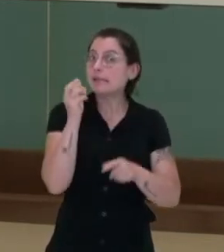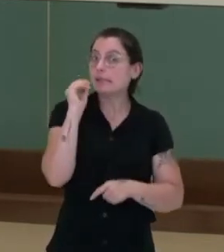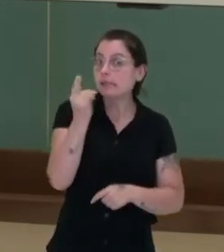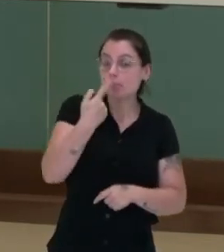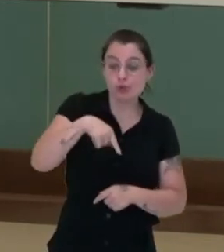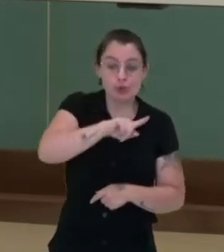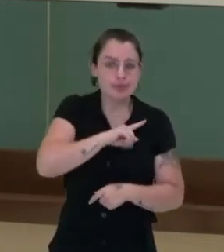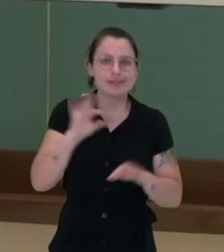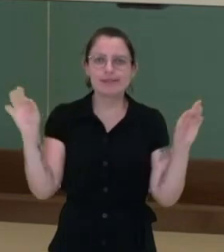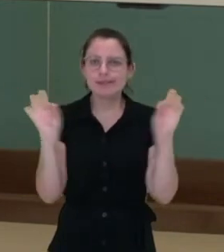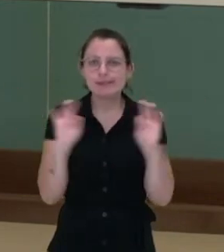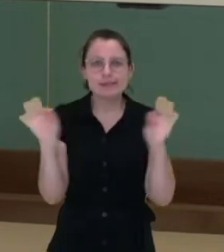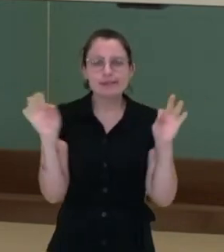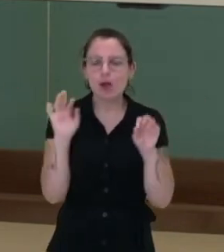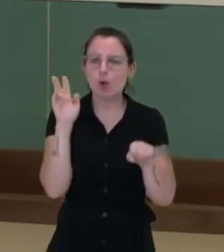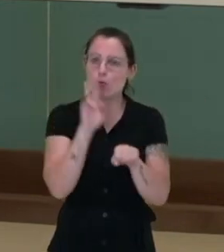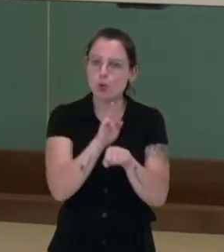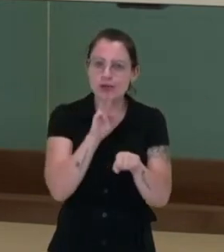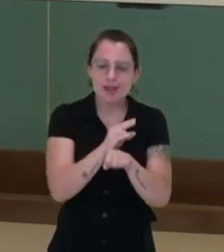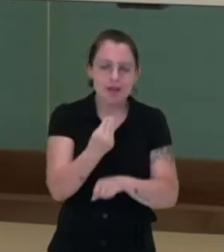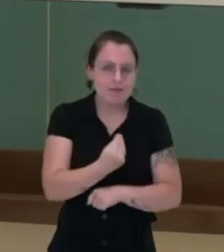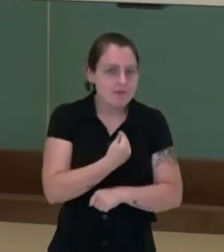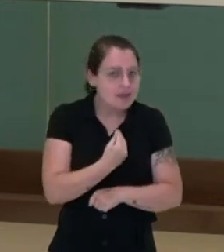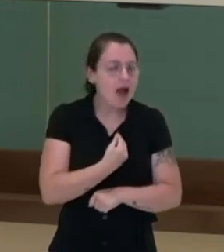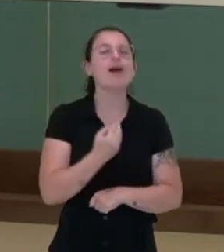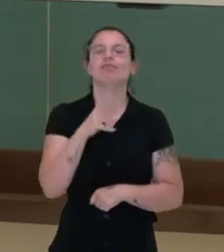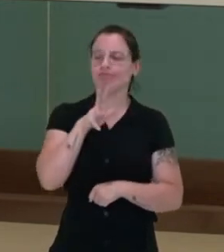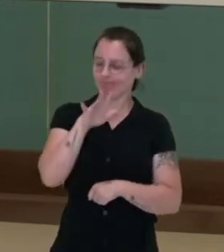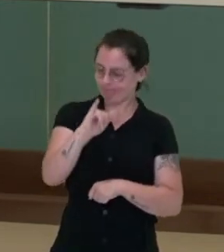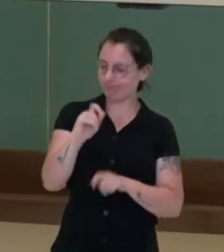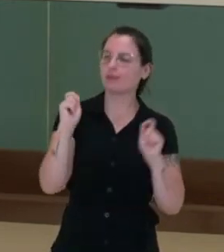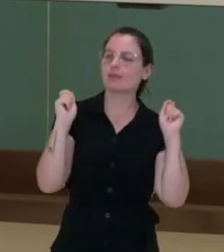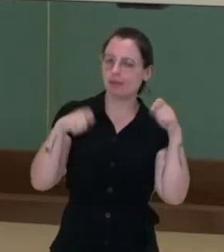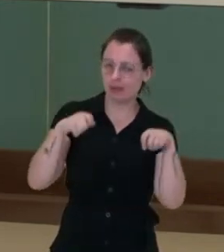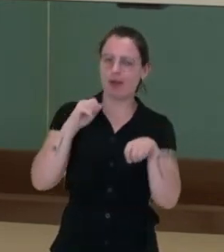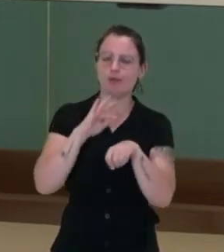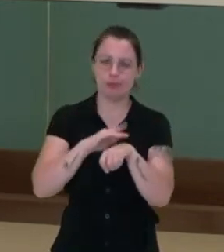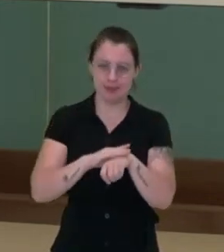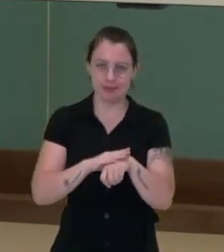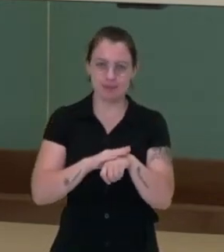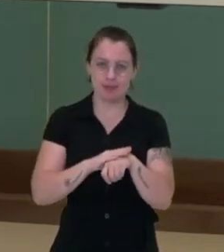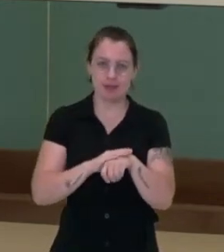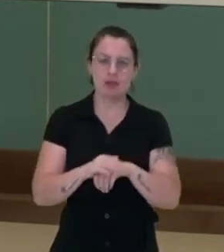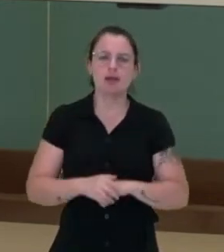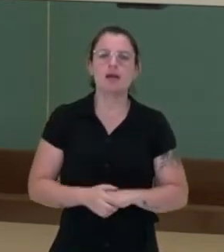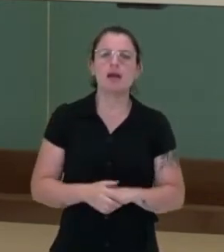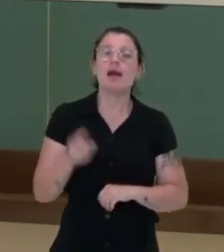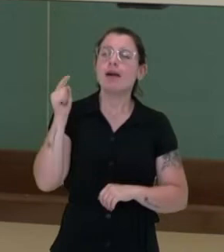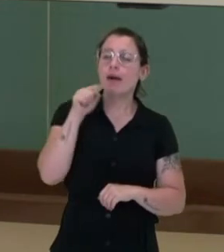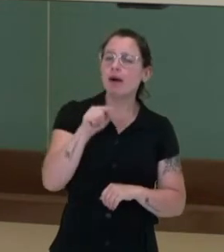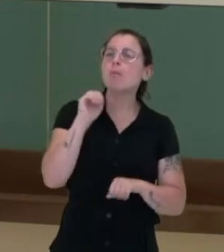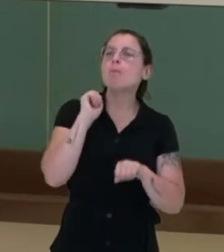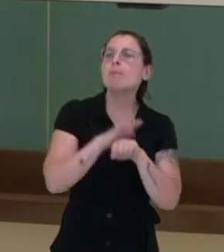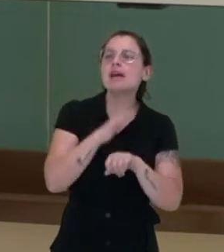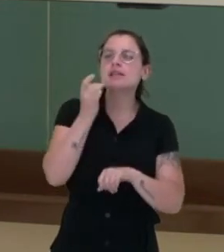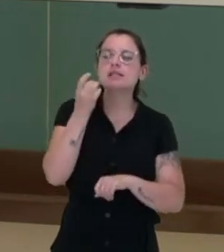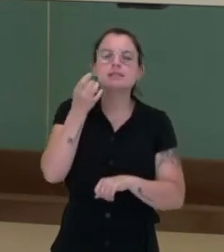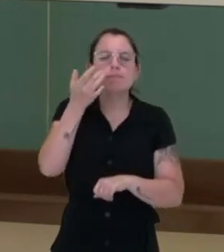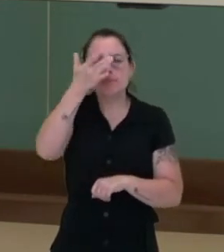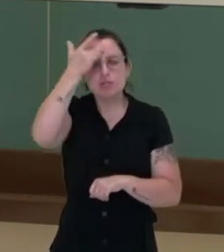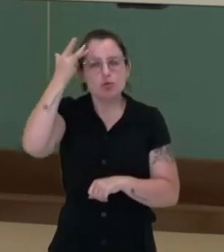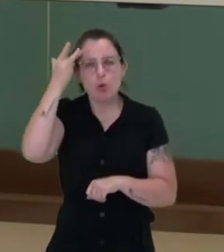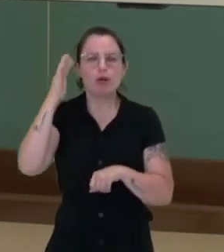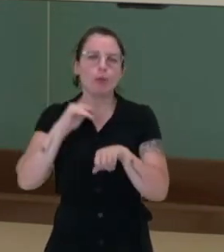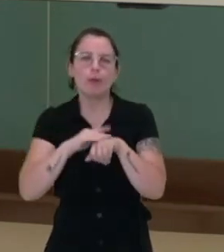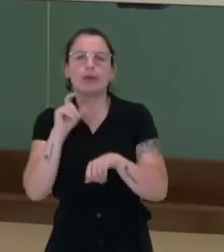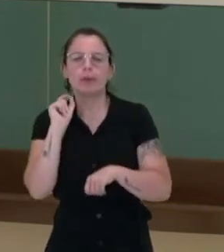mais comum em pessoas que têm um determinado estilo de vida, já têm um histórico familiar ou pessoas que